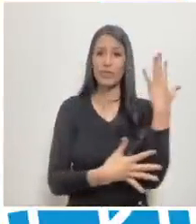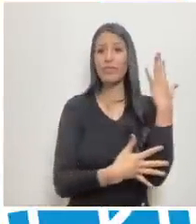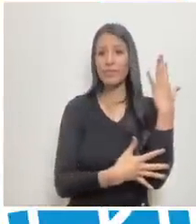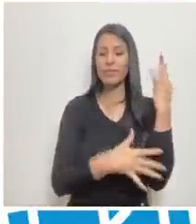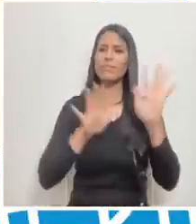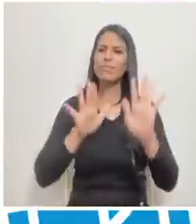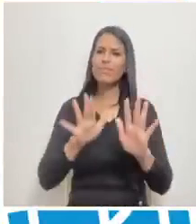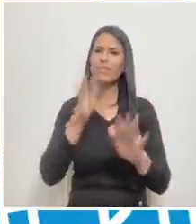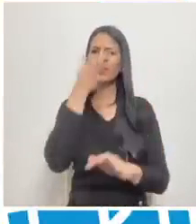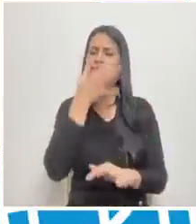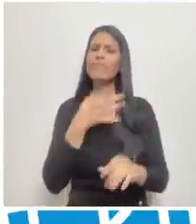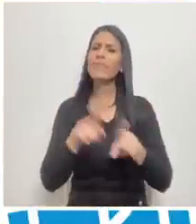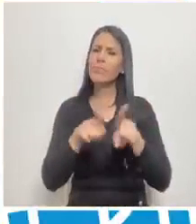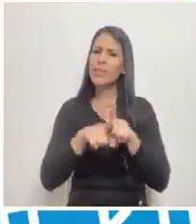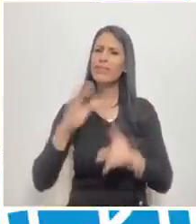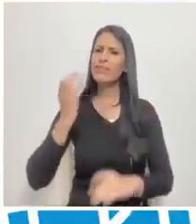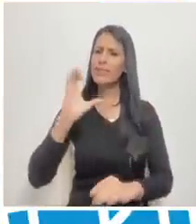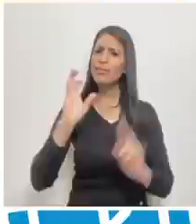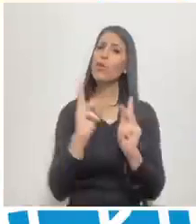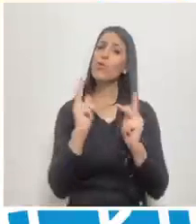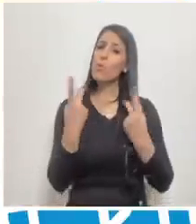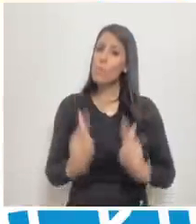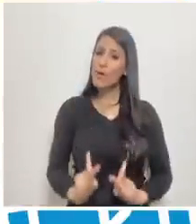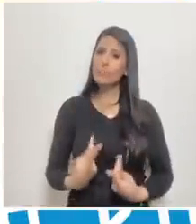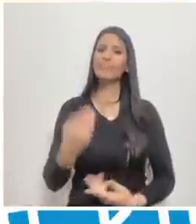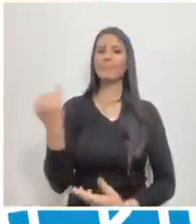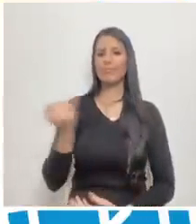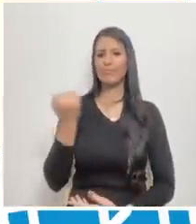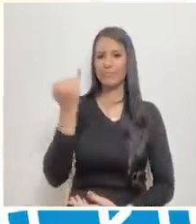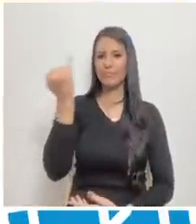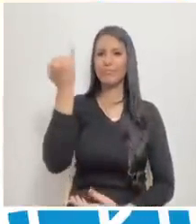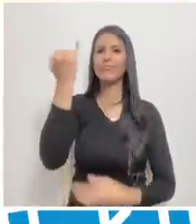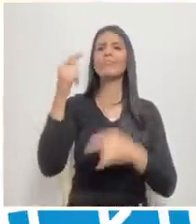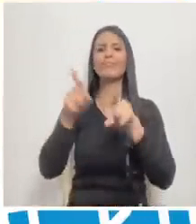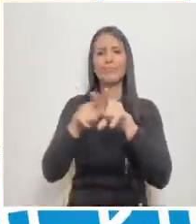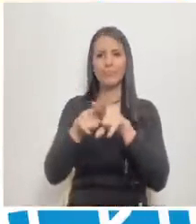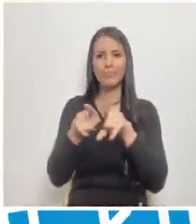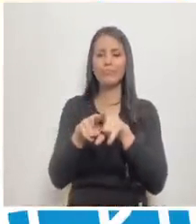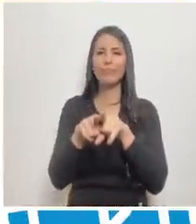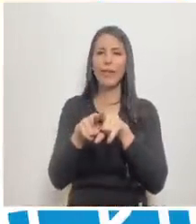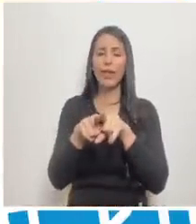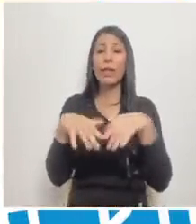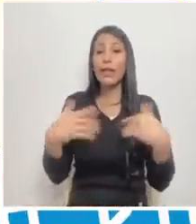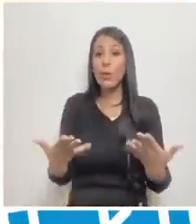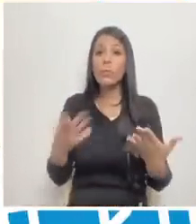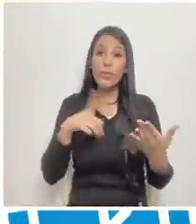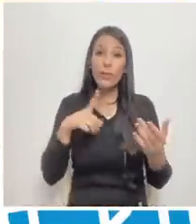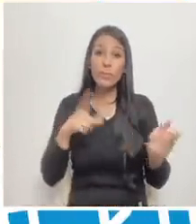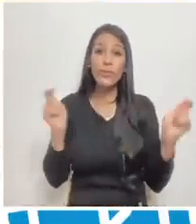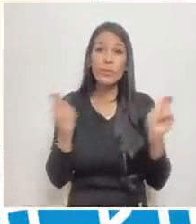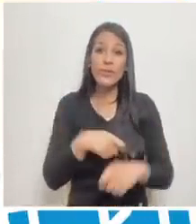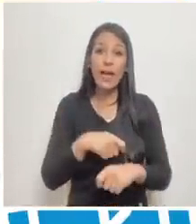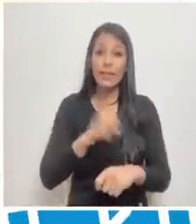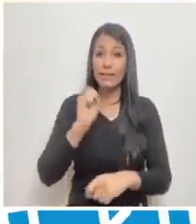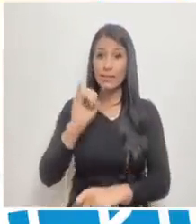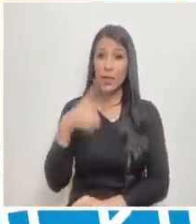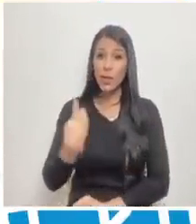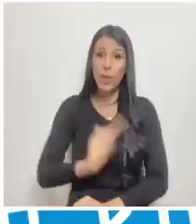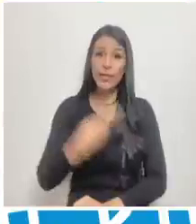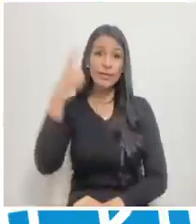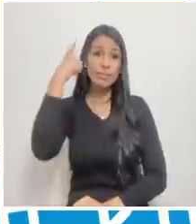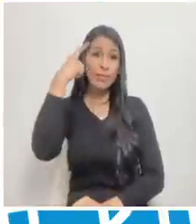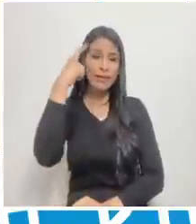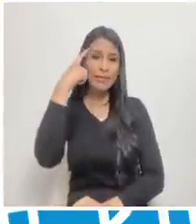humanas também. Então, uma possibilidade, já que a gente, quando pensa em avaliar, o